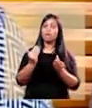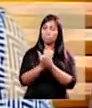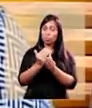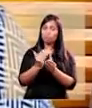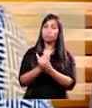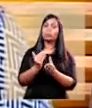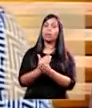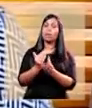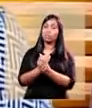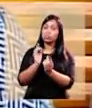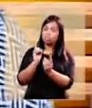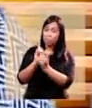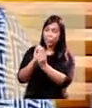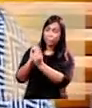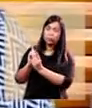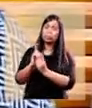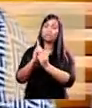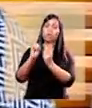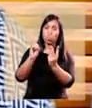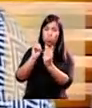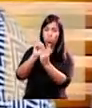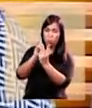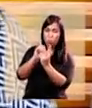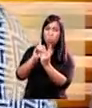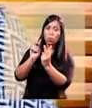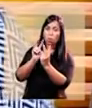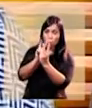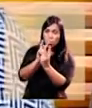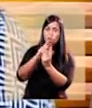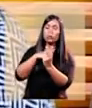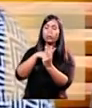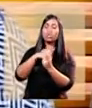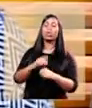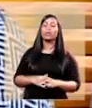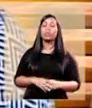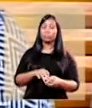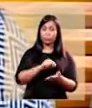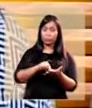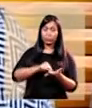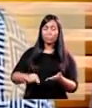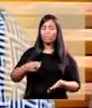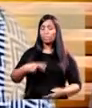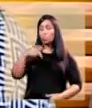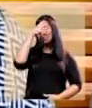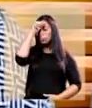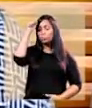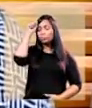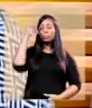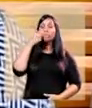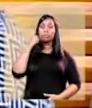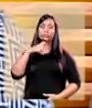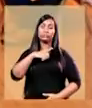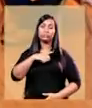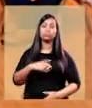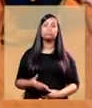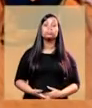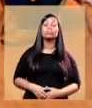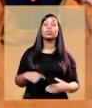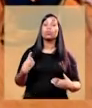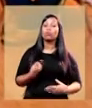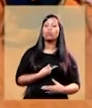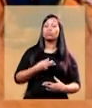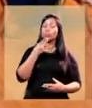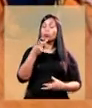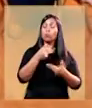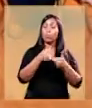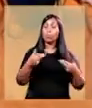em processo de aproximação com um casal que está no cadastro, né? No cadastro municipal para adoção. Perfeito. A gente falou